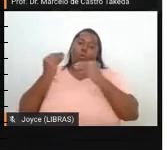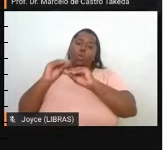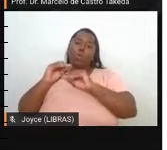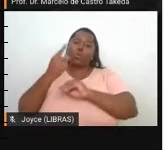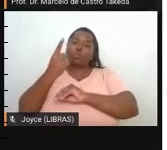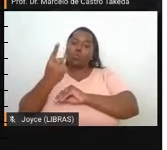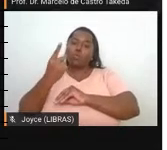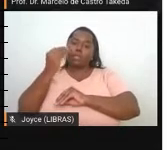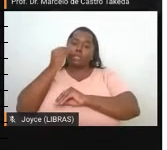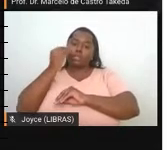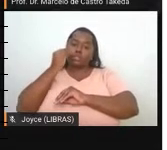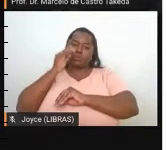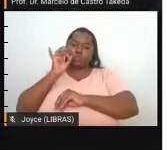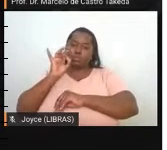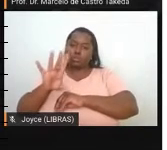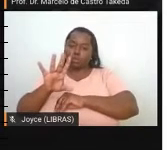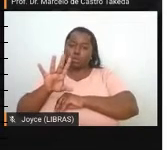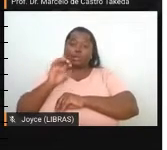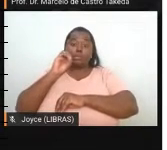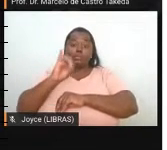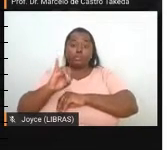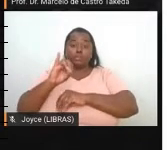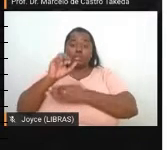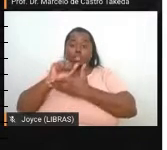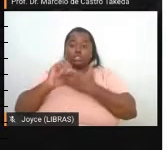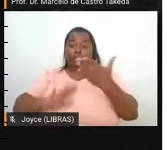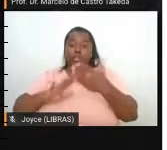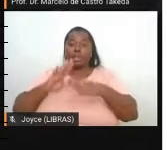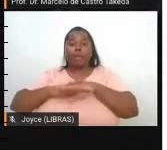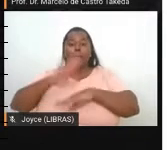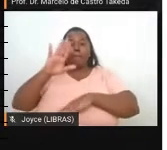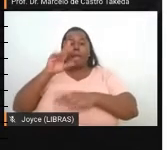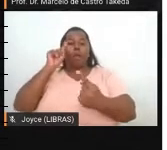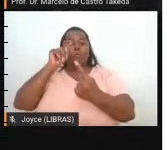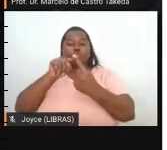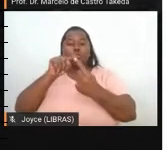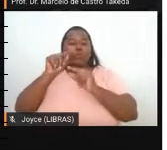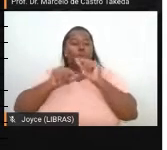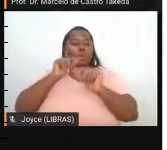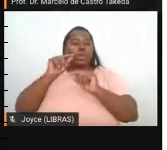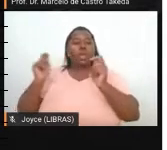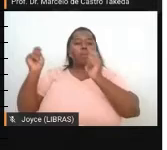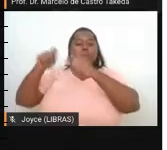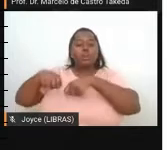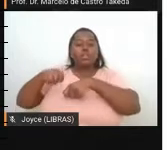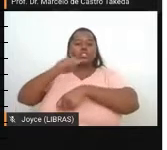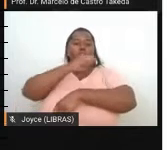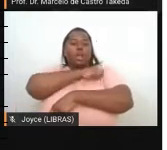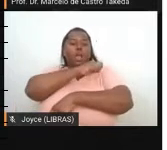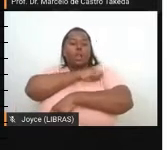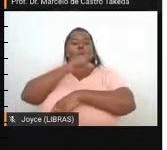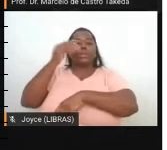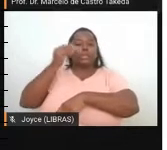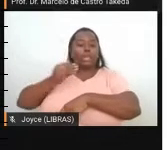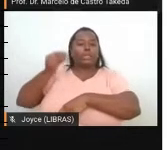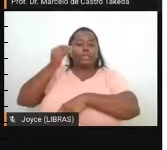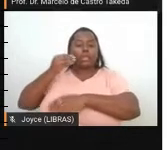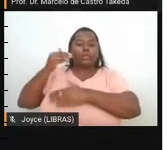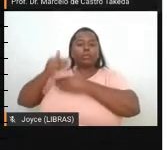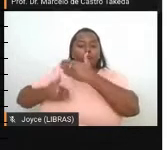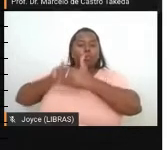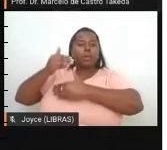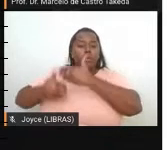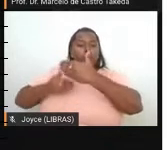essa atividade é uma atividade que tem um caráter mais formativo, que espera ou permite a recuperação do aluno, o aluno do desenvolvimento desse